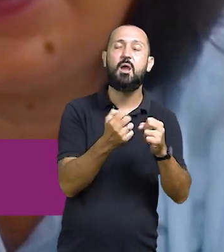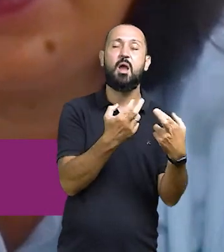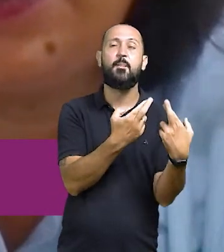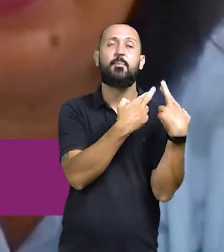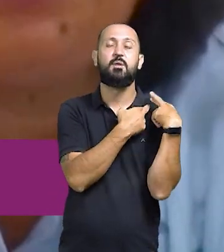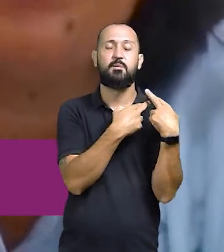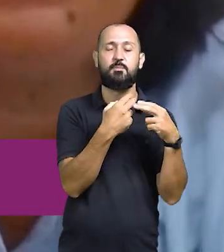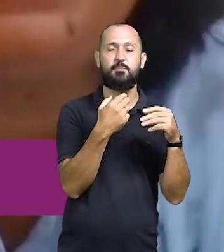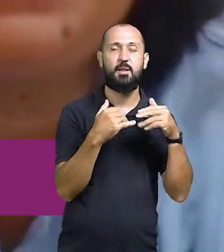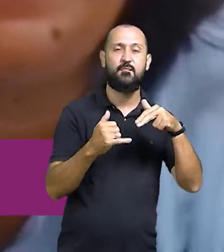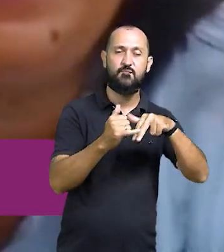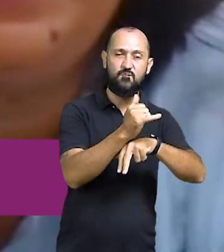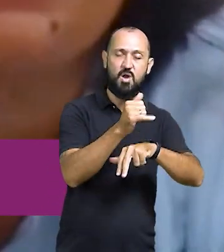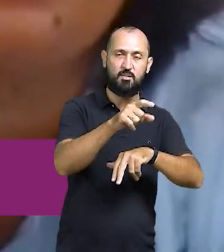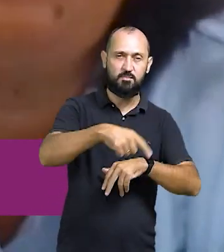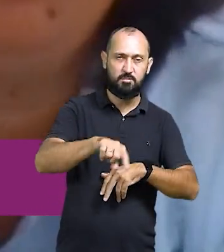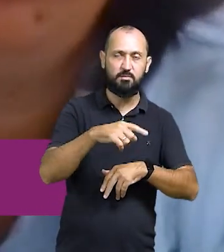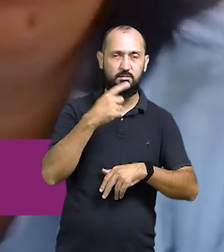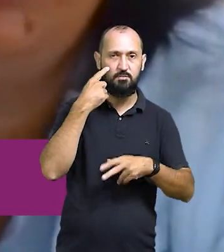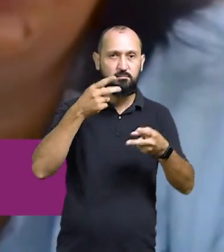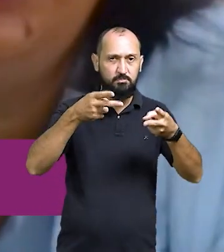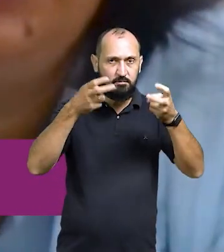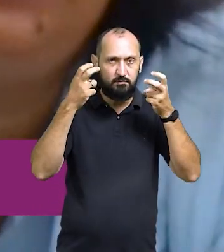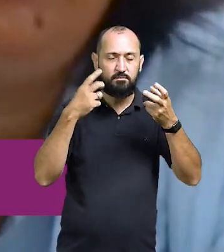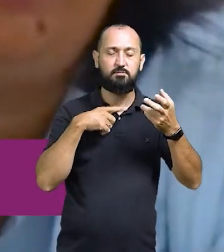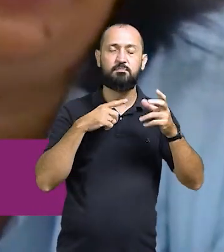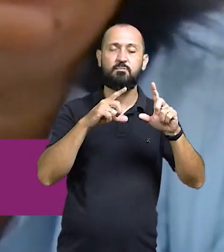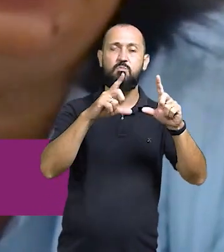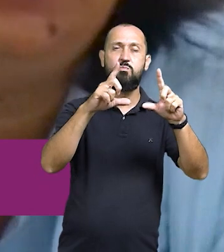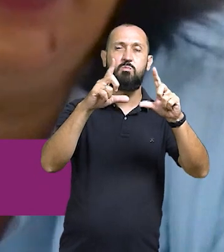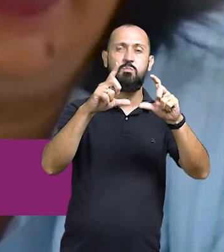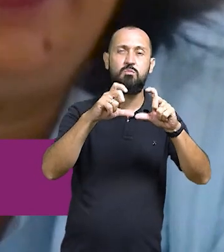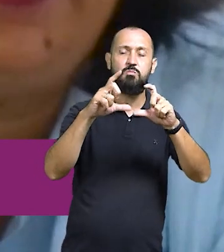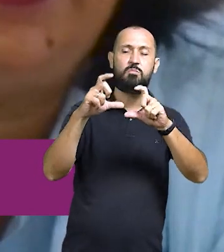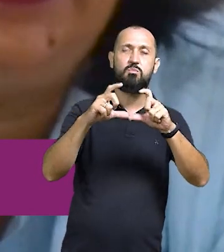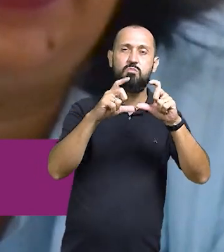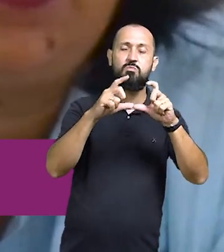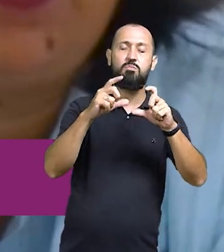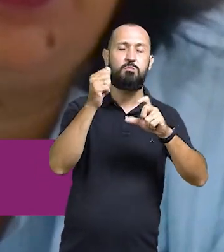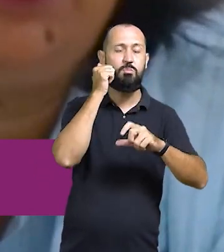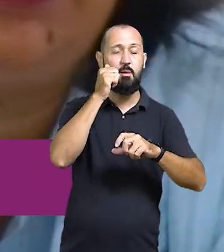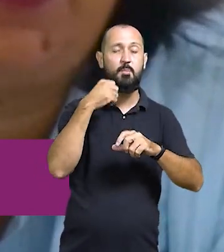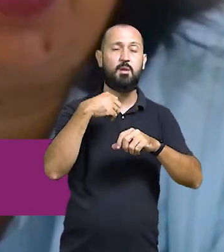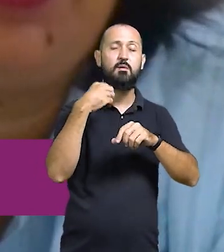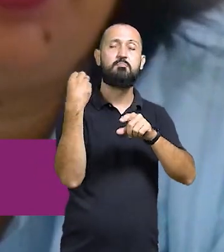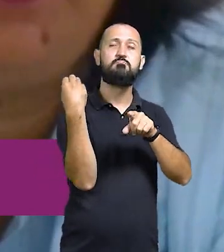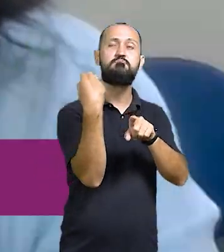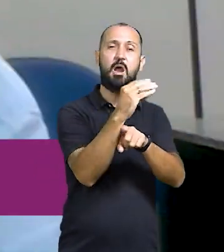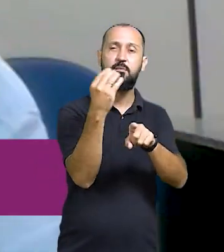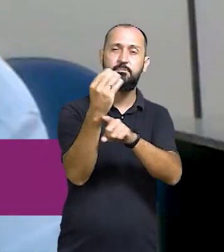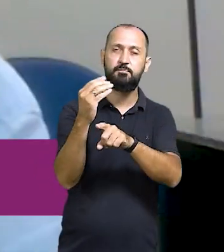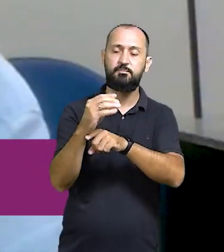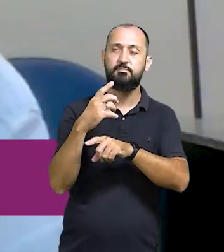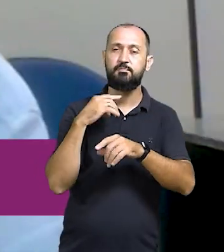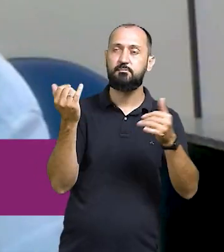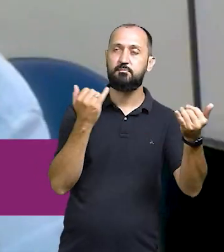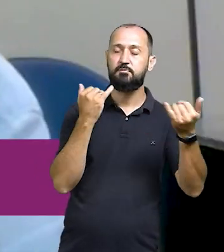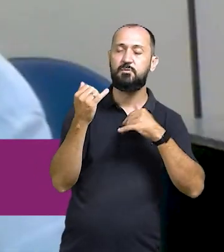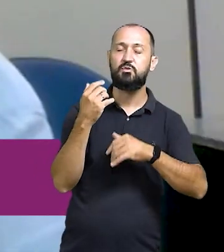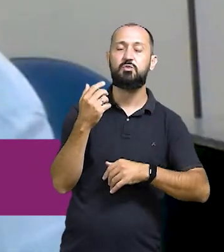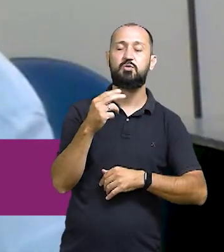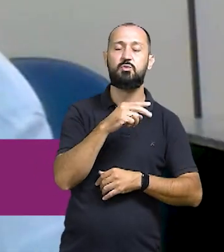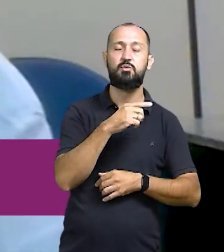machismo patriarcal, né? É toda uma história de humanidade construída a partir do não respeito às mulheres, do não respeito ao desejo, às